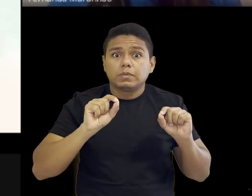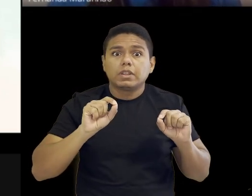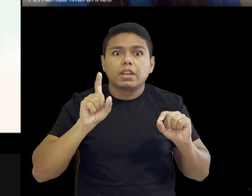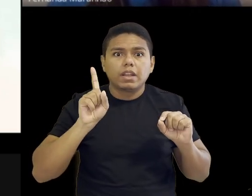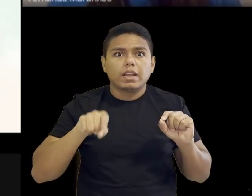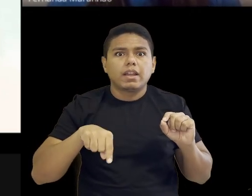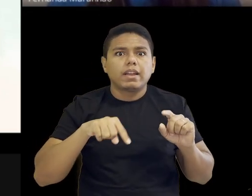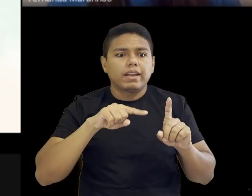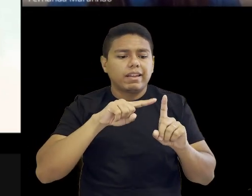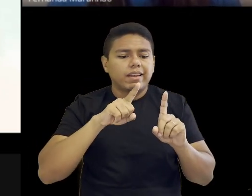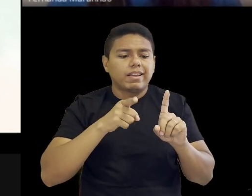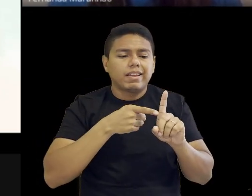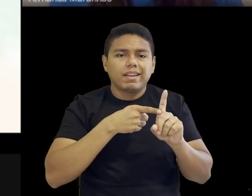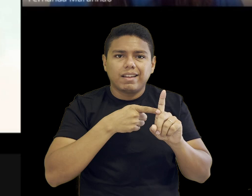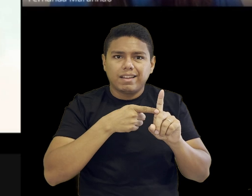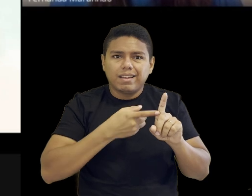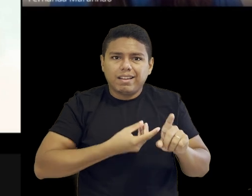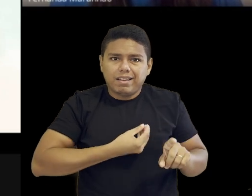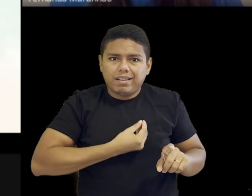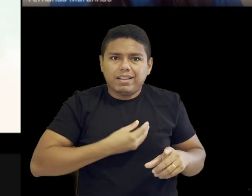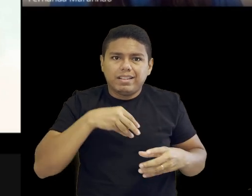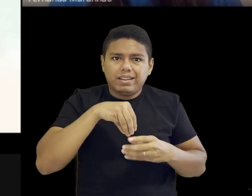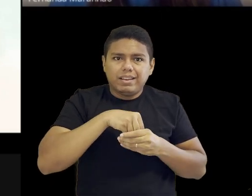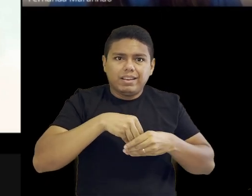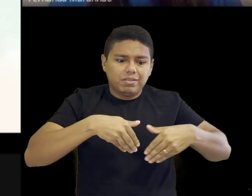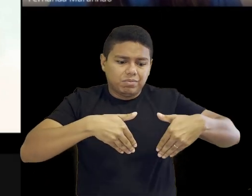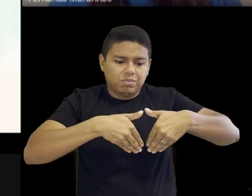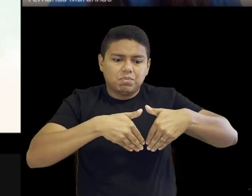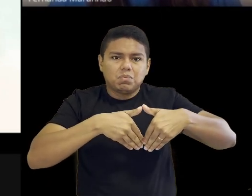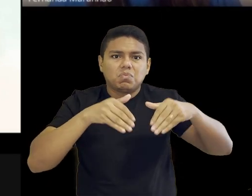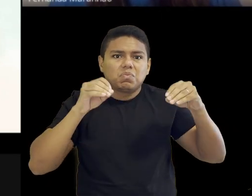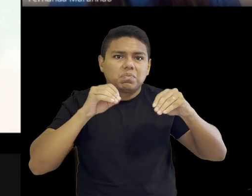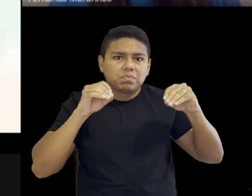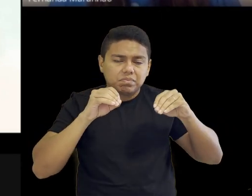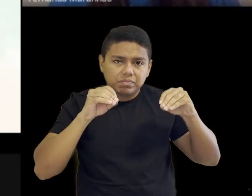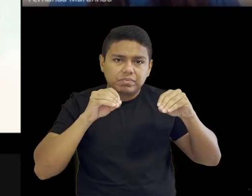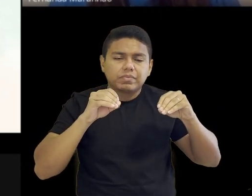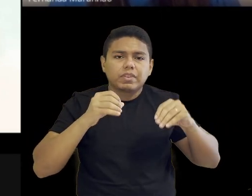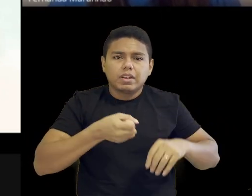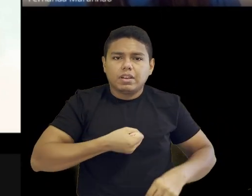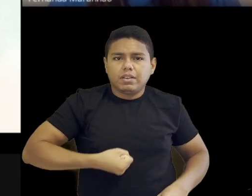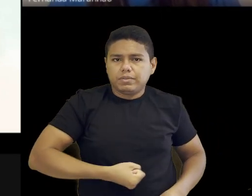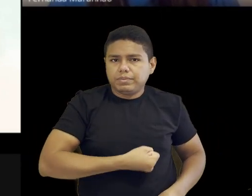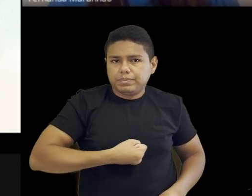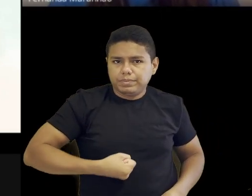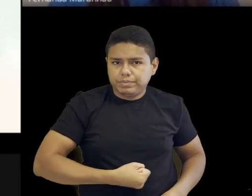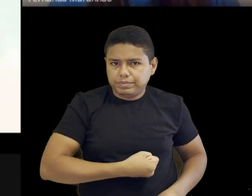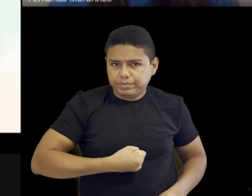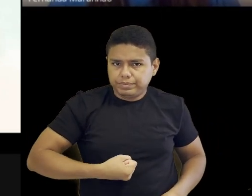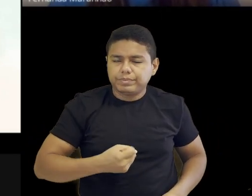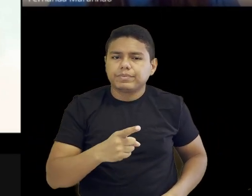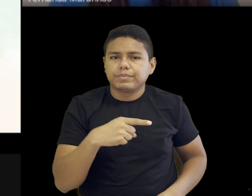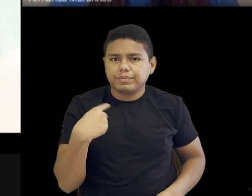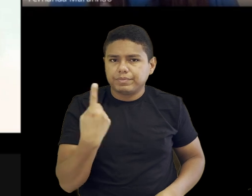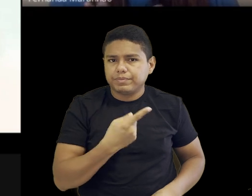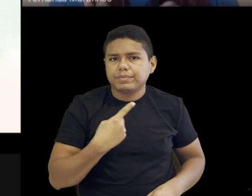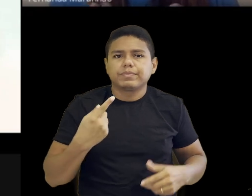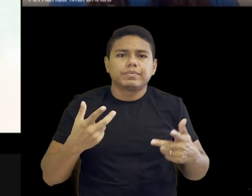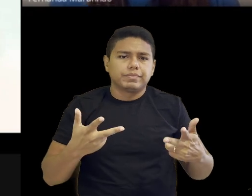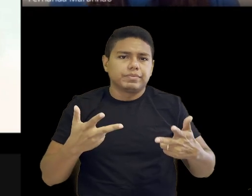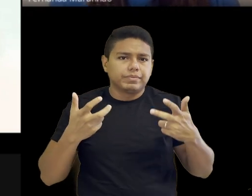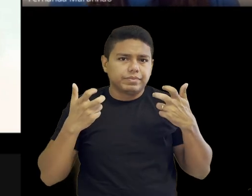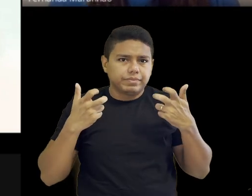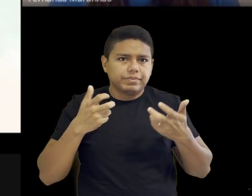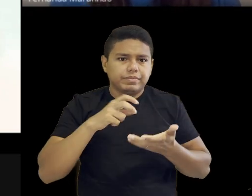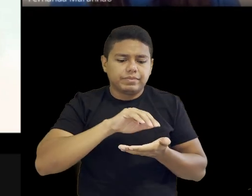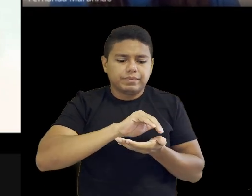o conceito é a ausência de gravidez intrauterina, não é? Na ultrassonografia, a gente vai